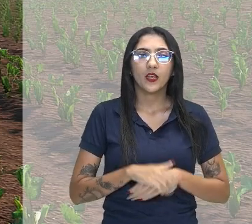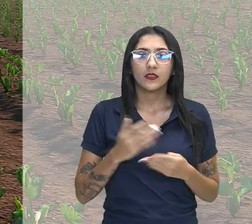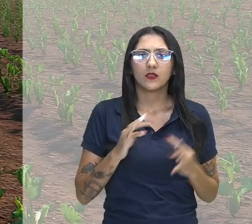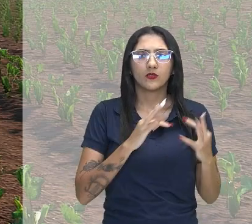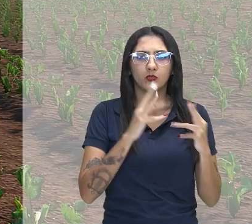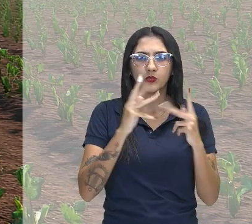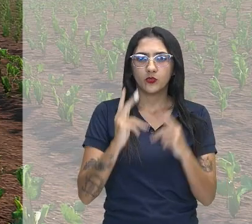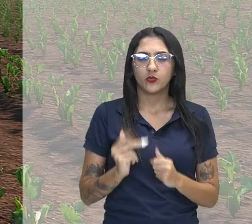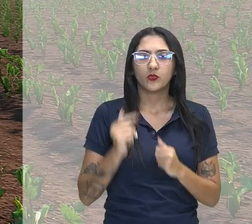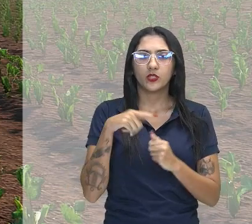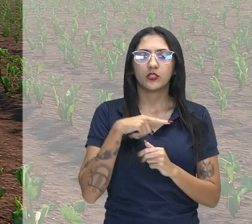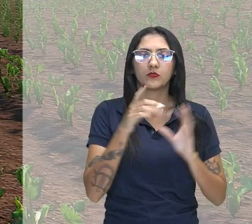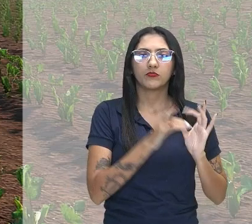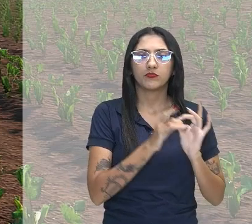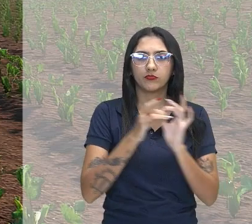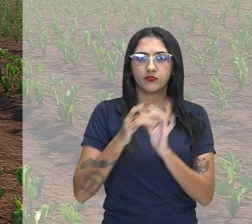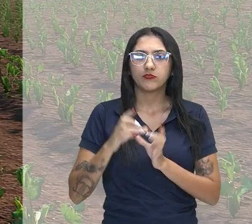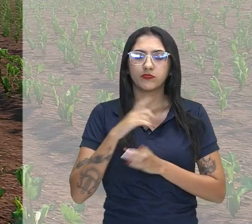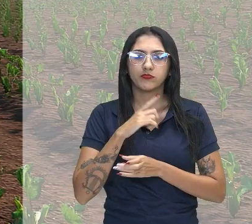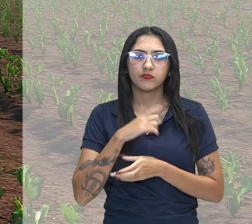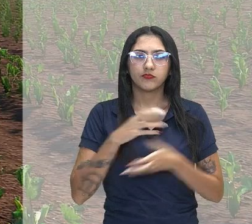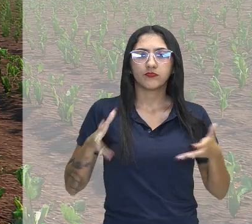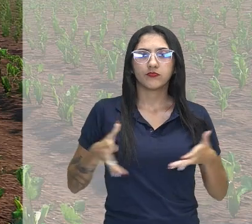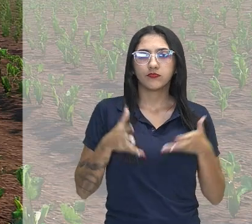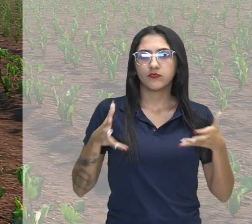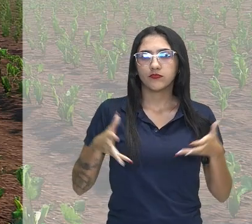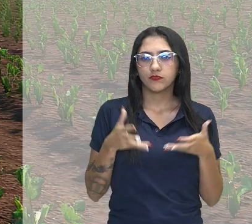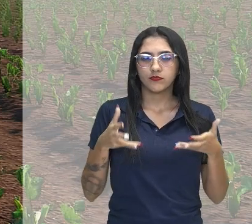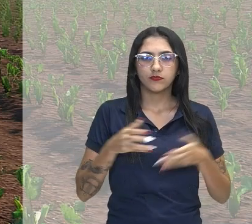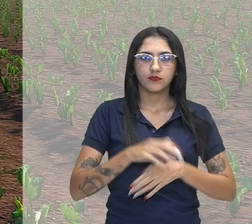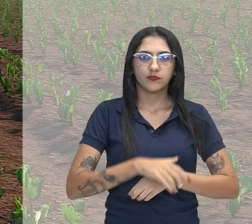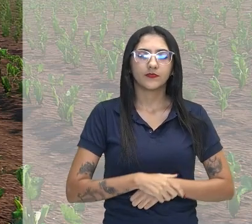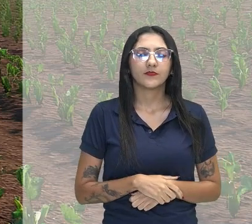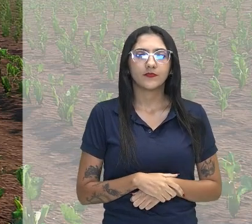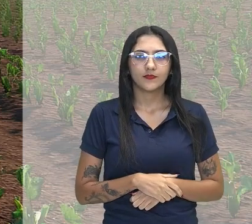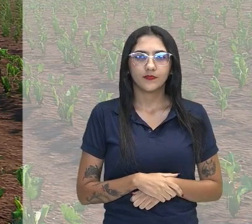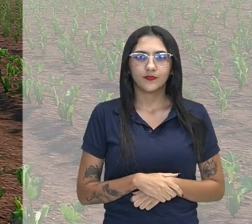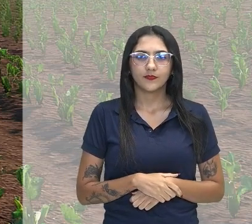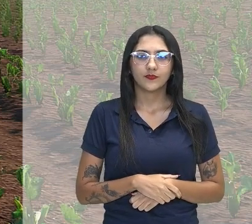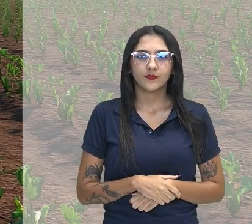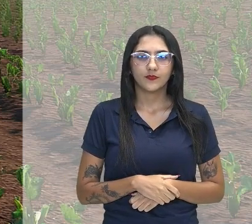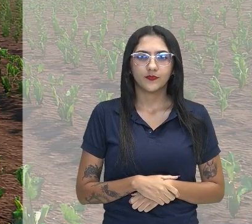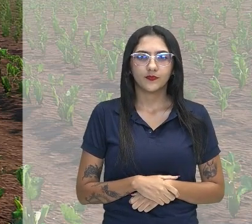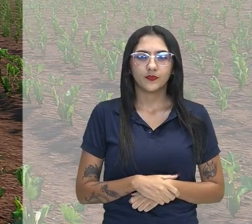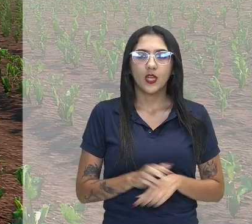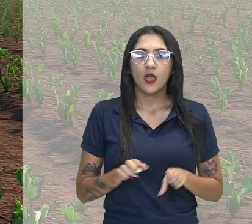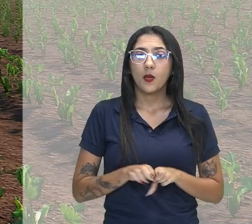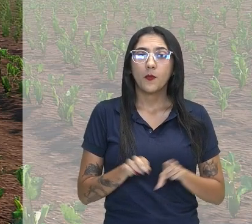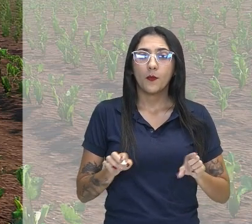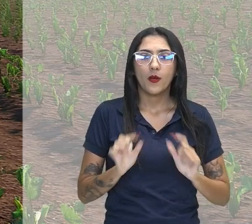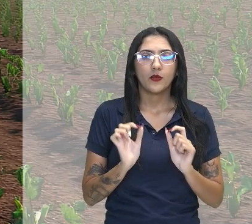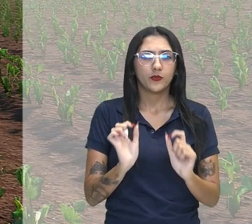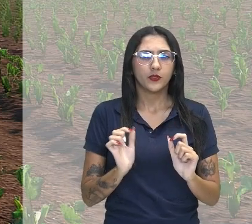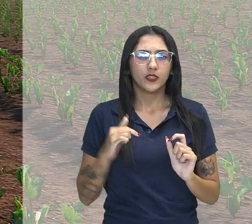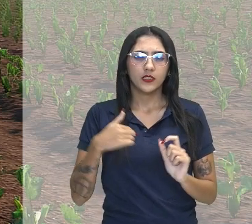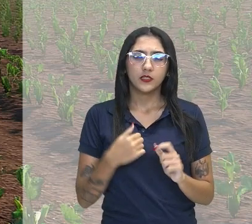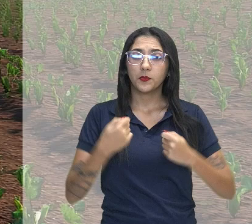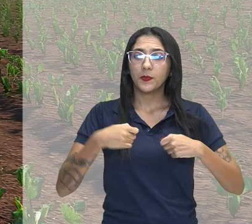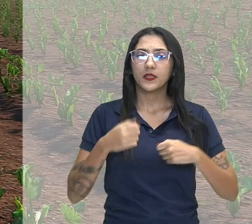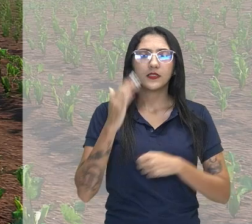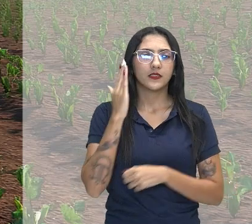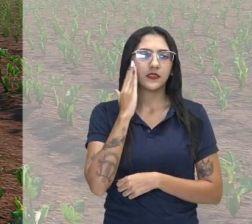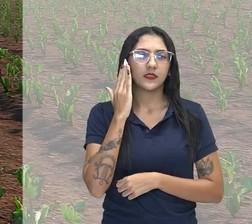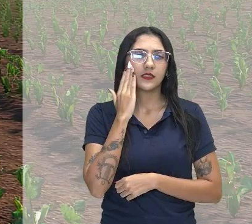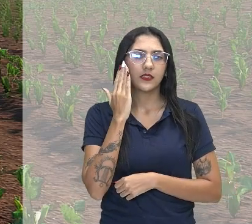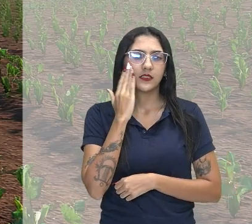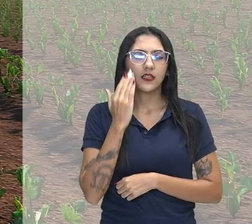tudo isso acaba ajudando e facilitando muito, tá bom? Mas o que nós temos que entender em